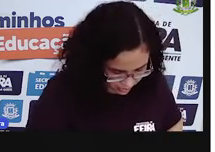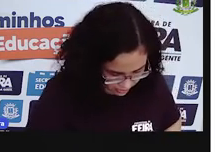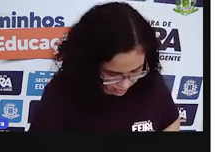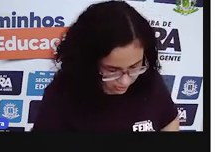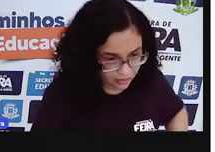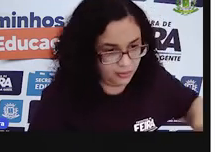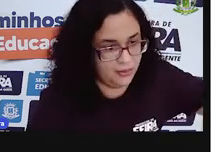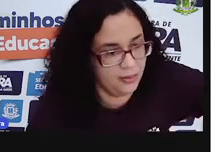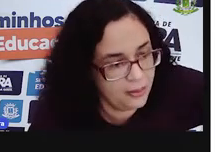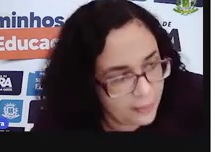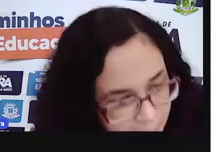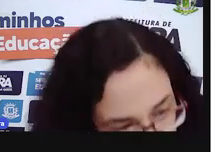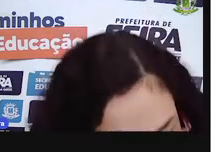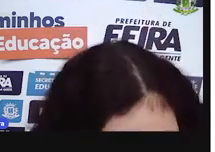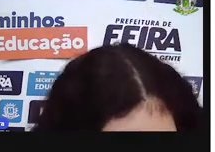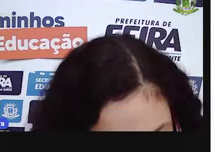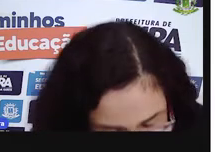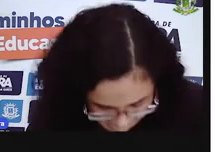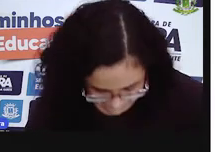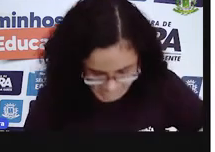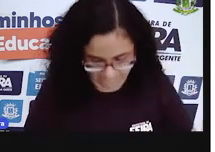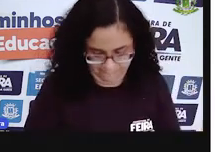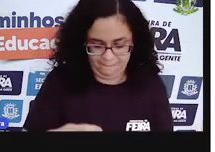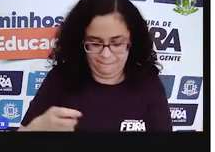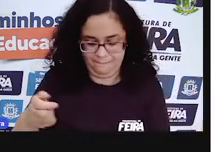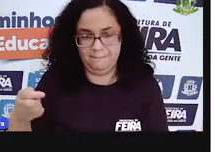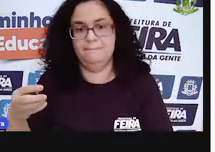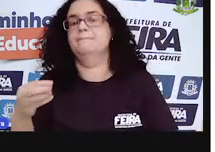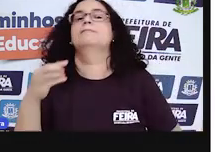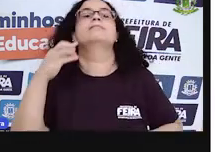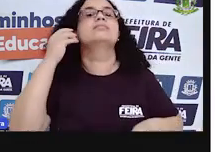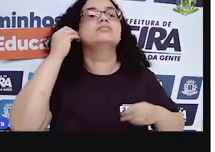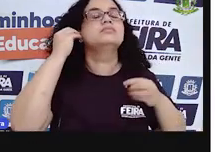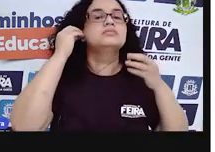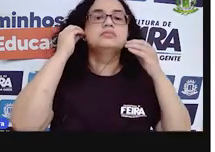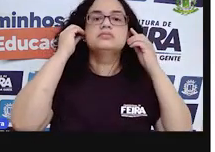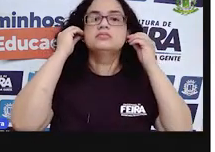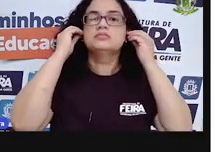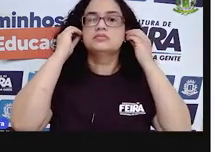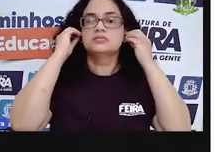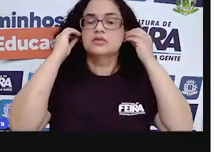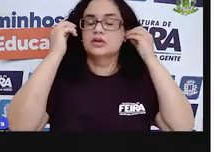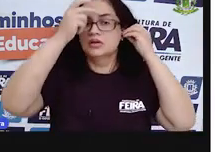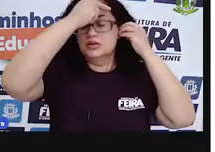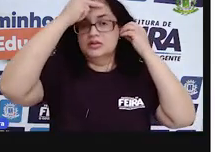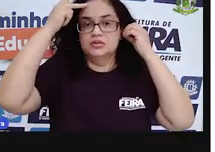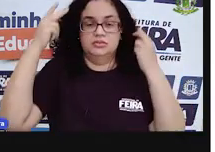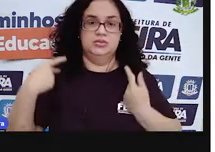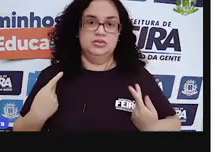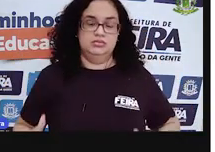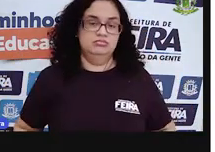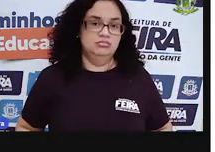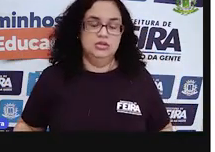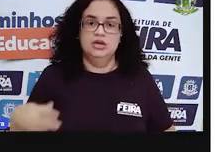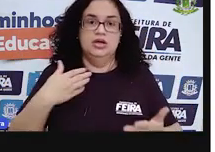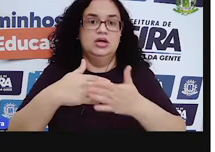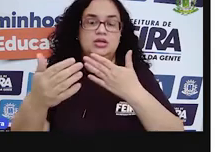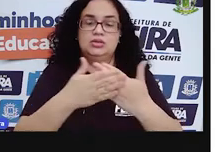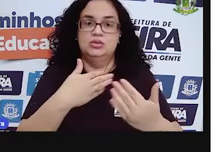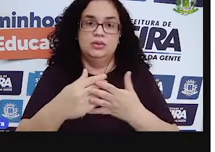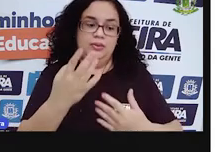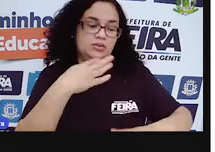essa aula de hoje também vai nos ajudar a gente ir e um o fundo né na